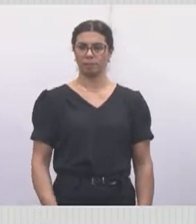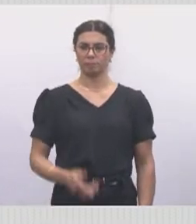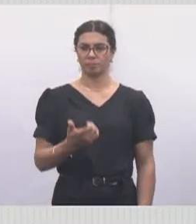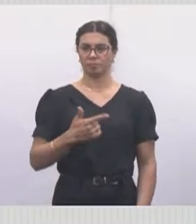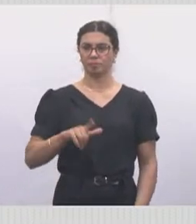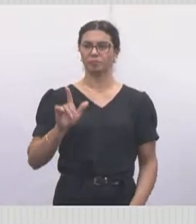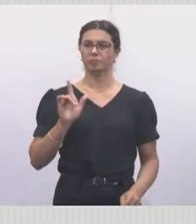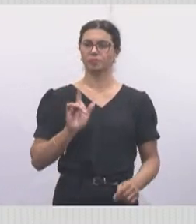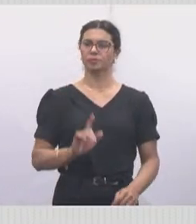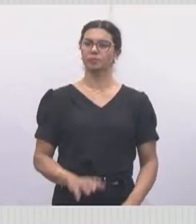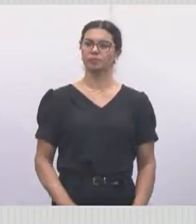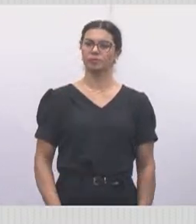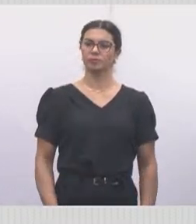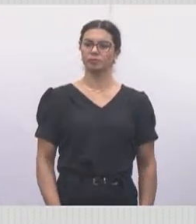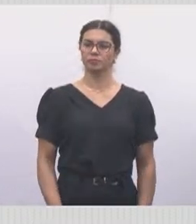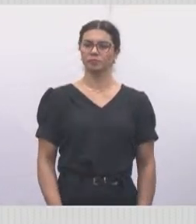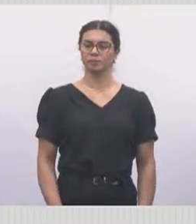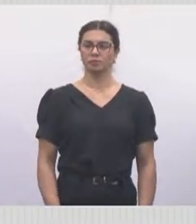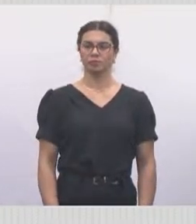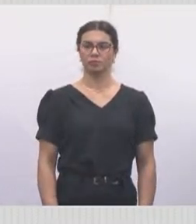Próximo, por favor.